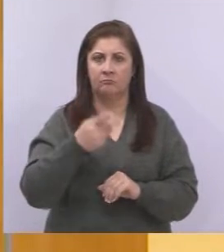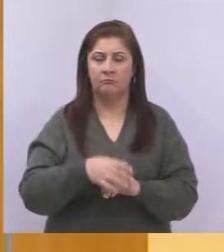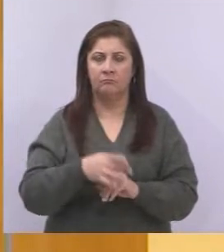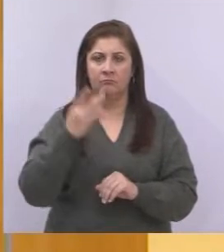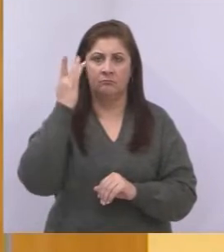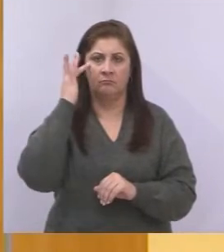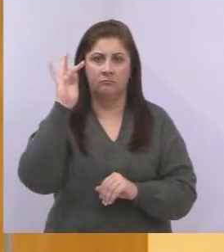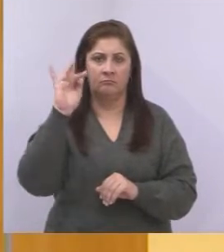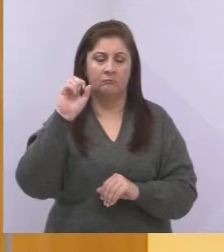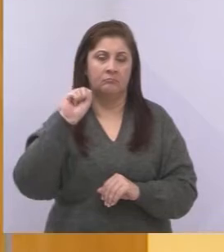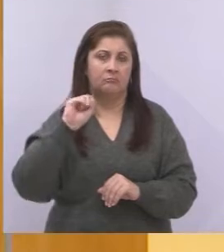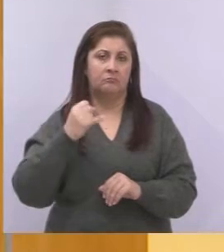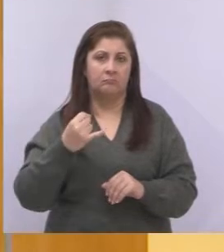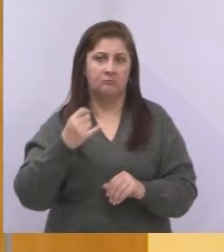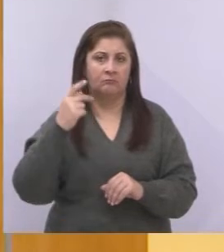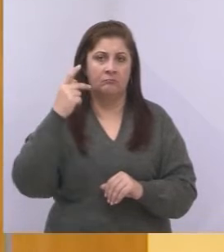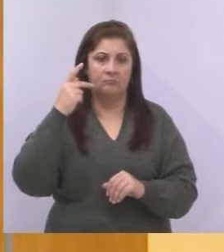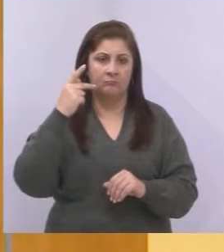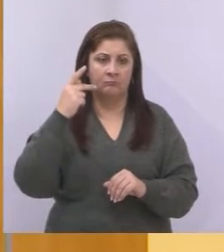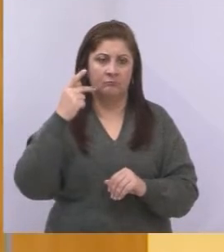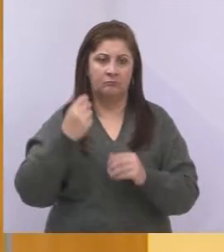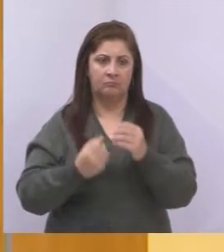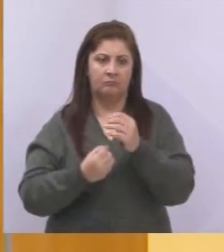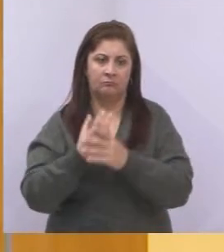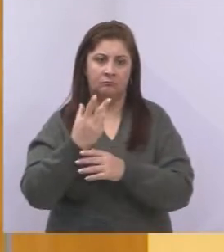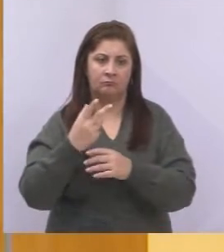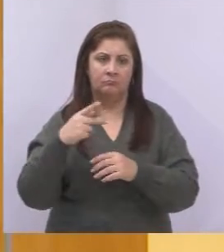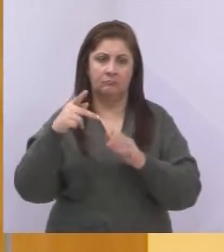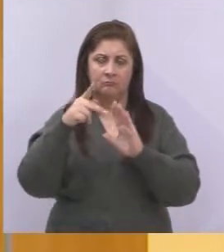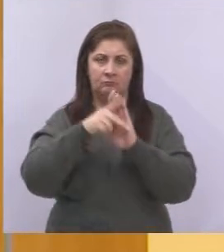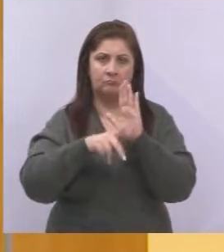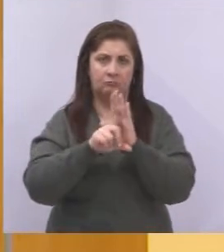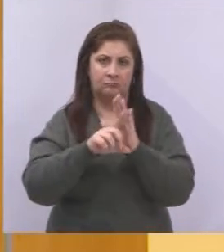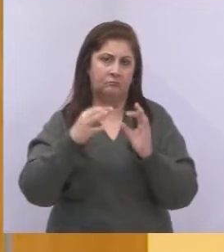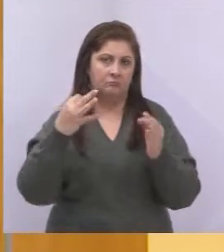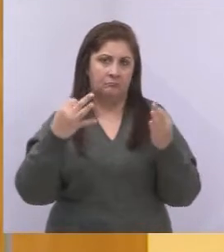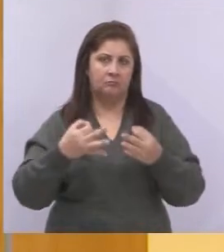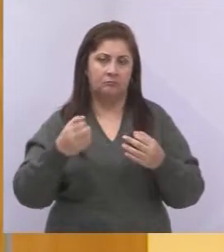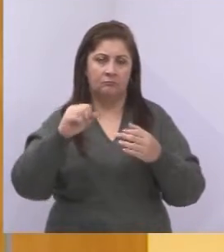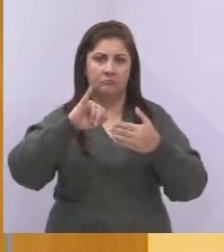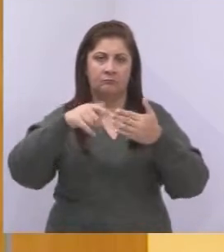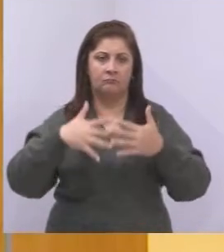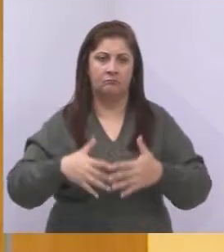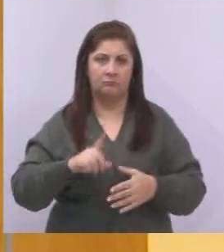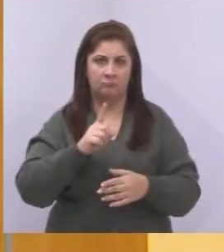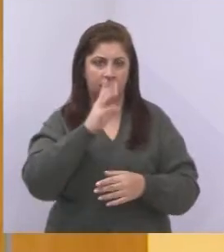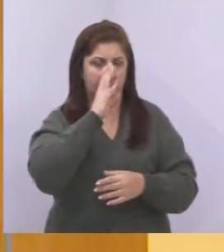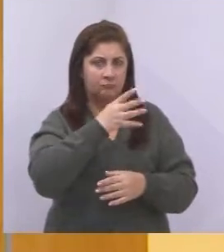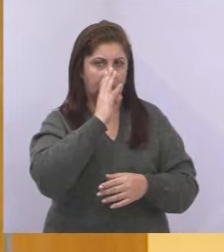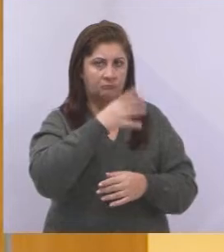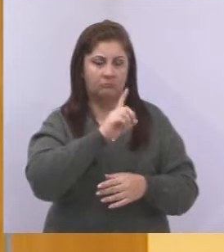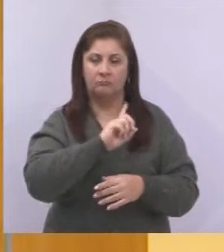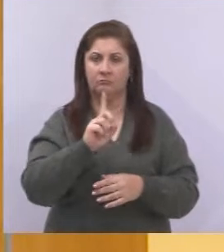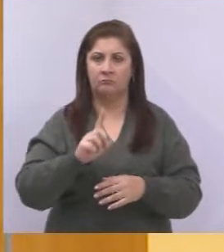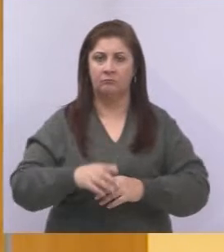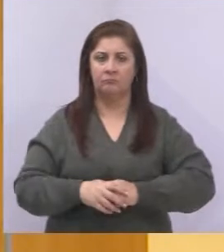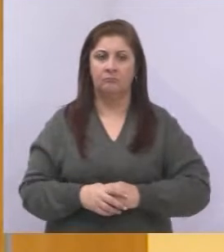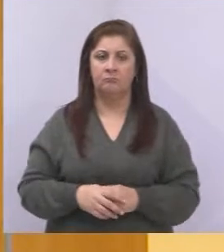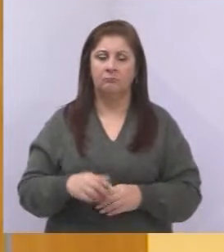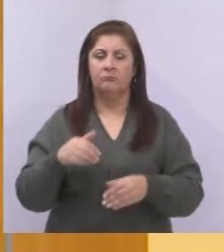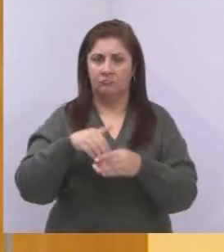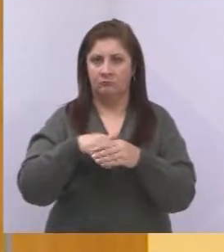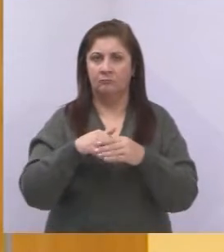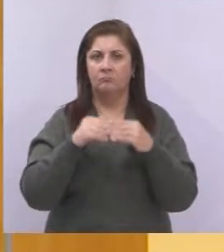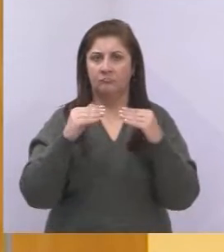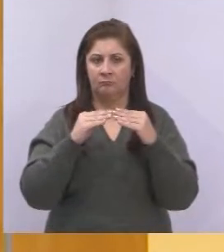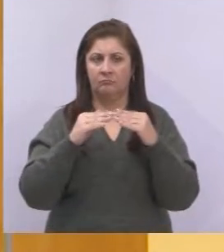do projeto tem alguma justificativa depois também, né, se quiser, mas eu não estou aqui criticando o projeto do senhor, não, tá ótimo, a gente vai votar